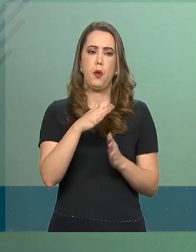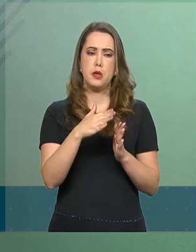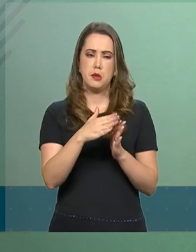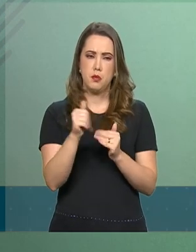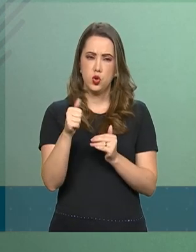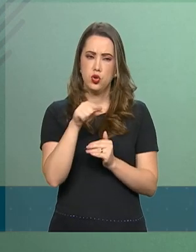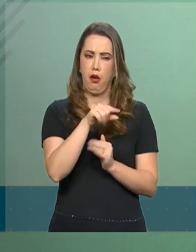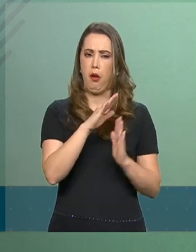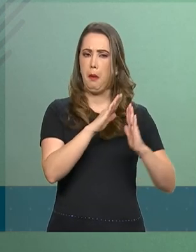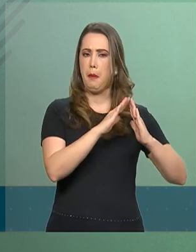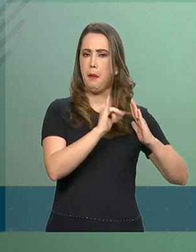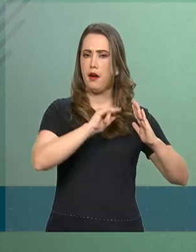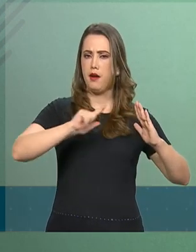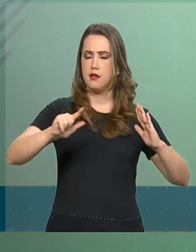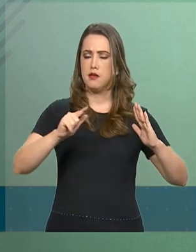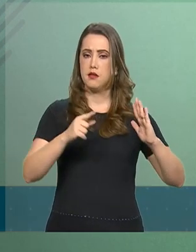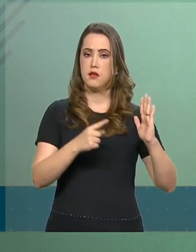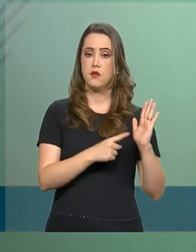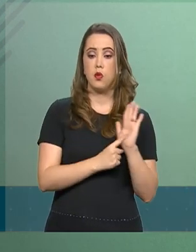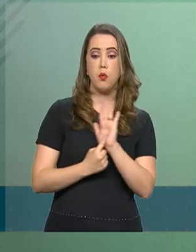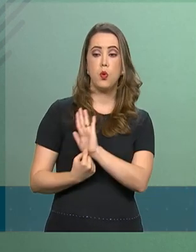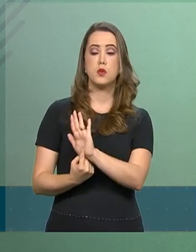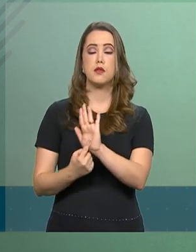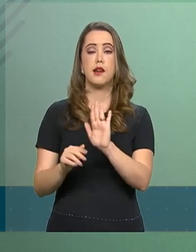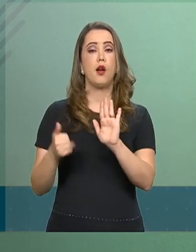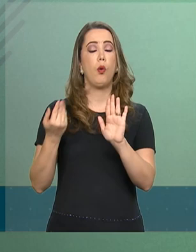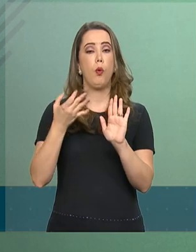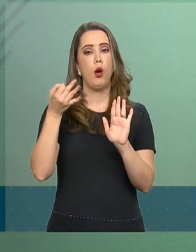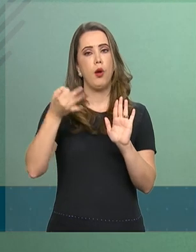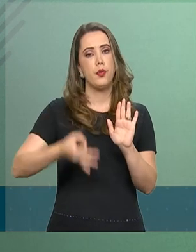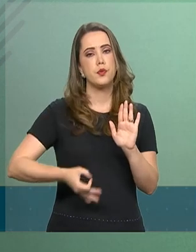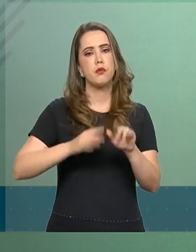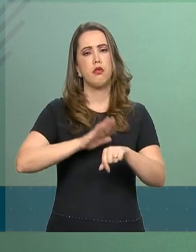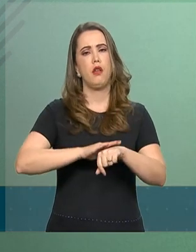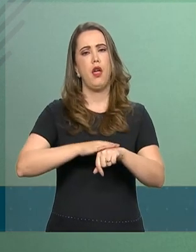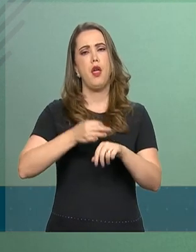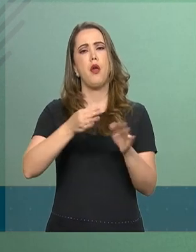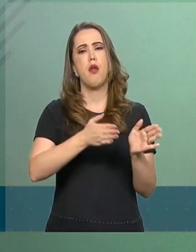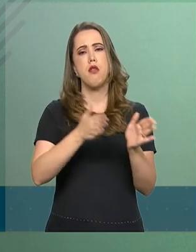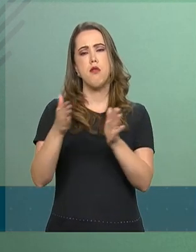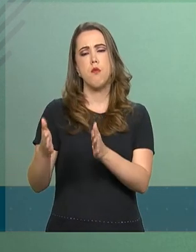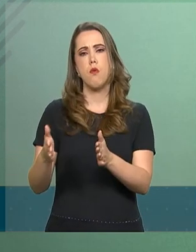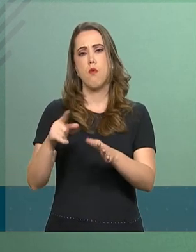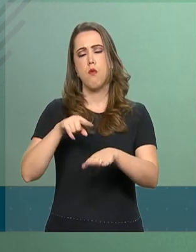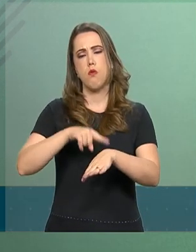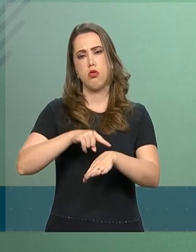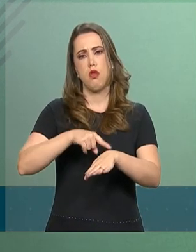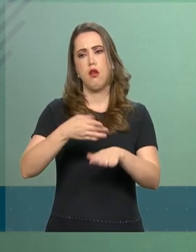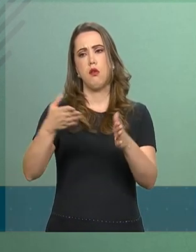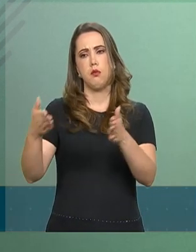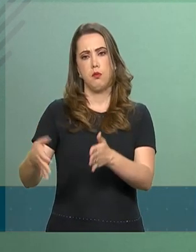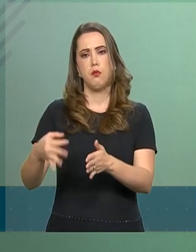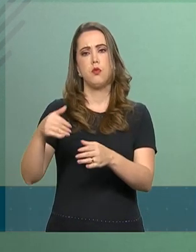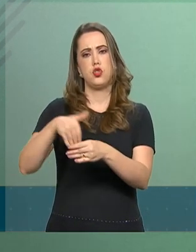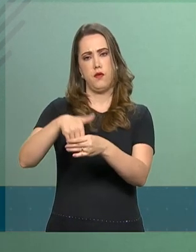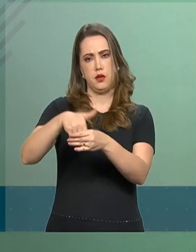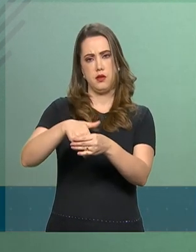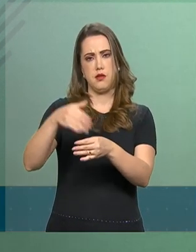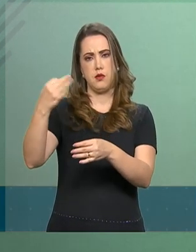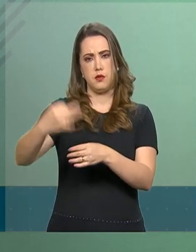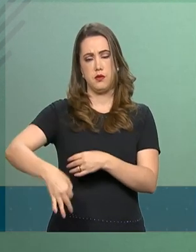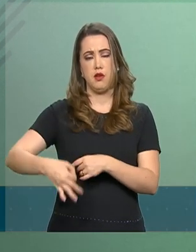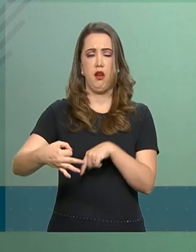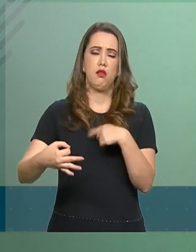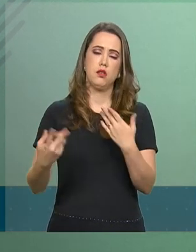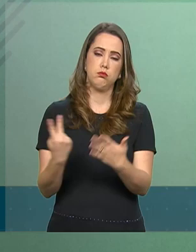com relação a esse time e verificar se é possível segundo ela que essa votação se dentro do prazo adequado